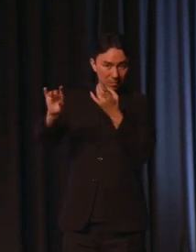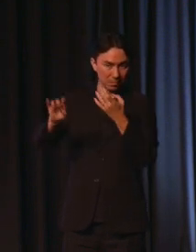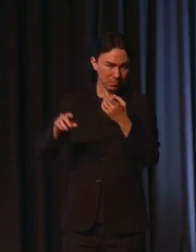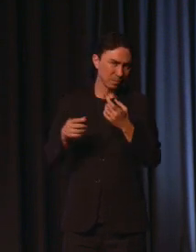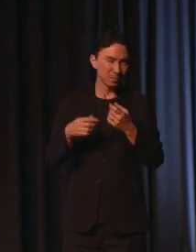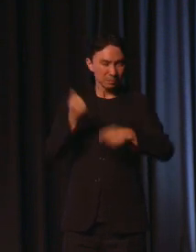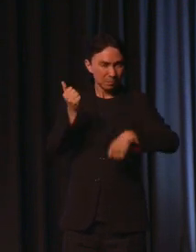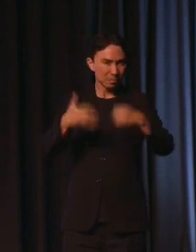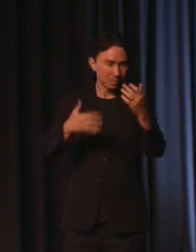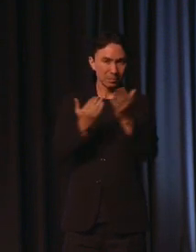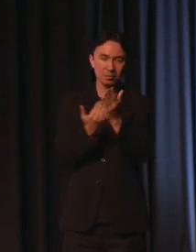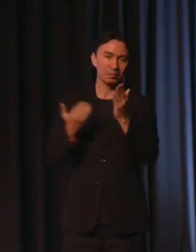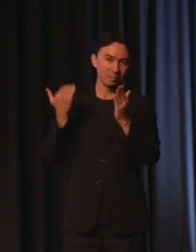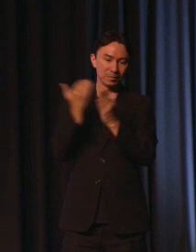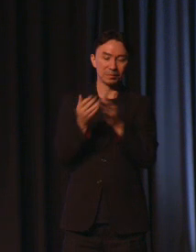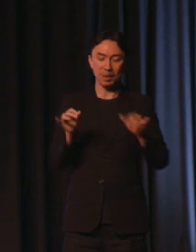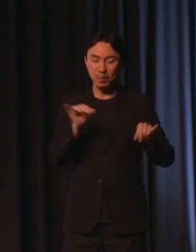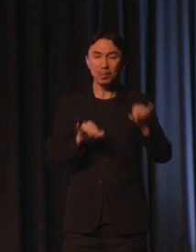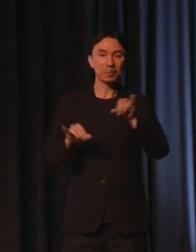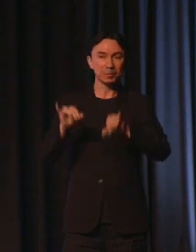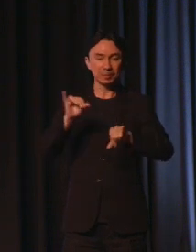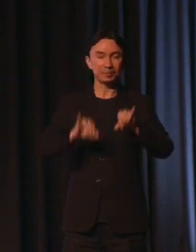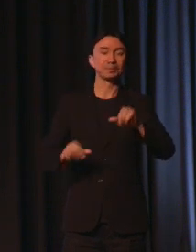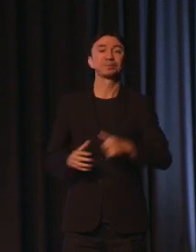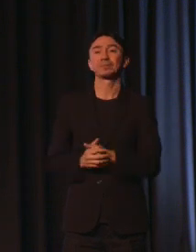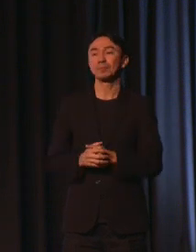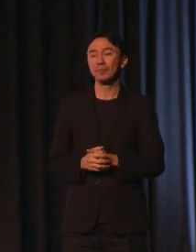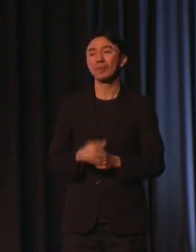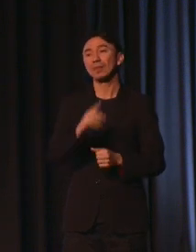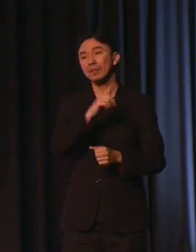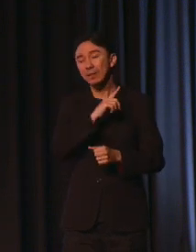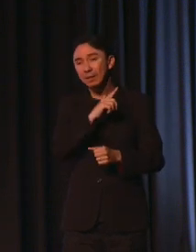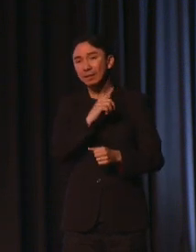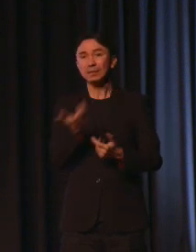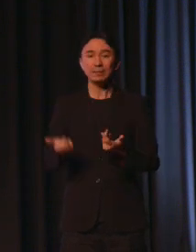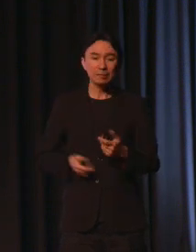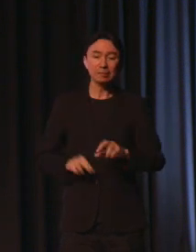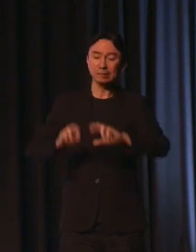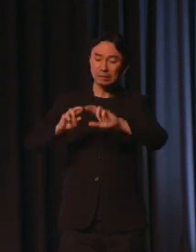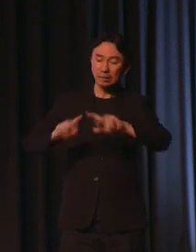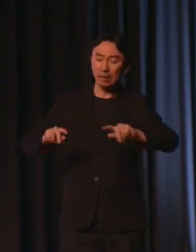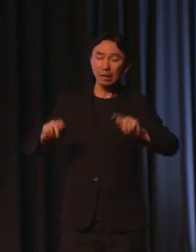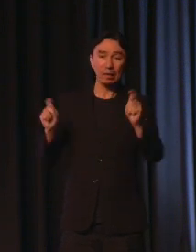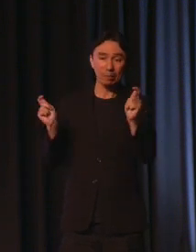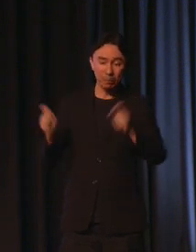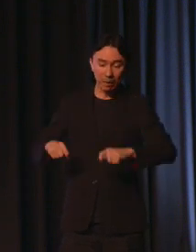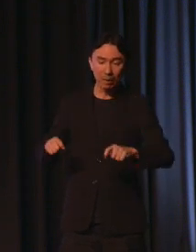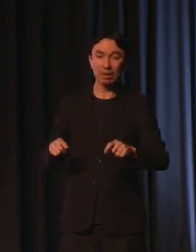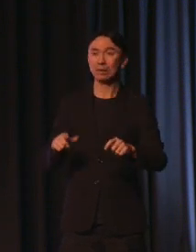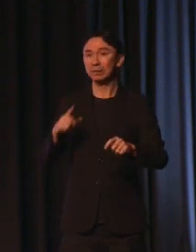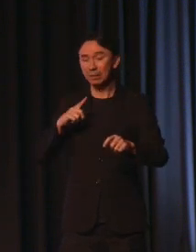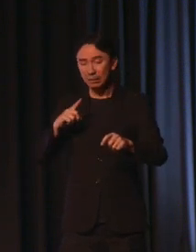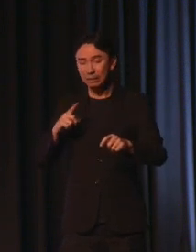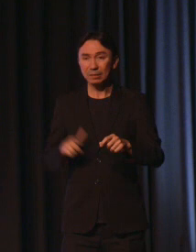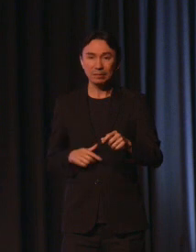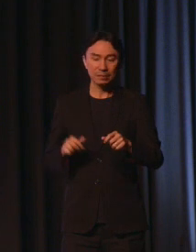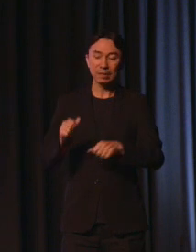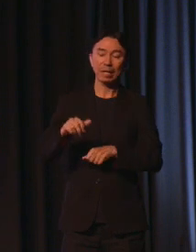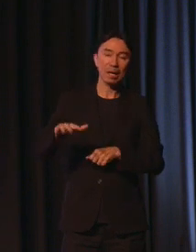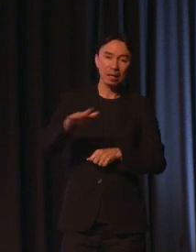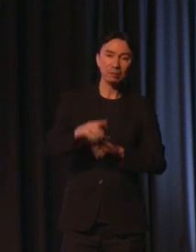Então, dentre as competências, das atribuições que a gente tem na área de assessoramento